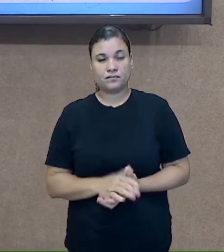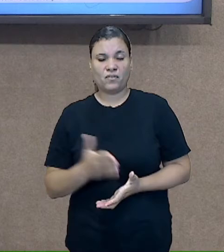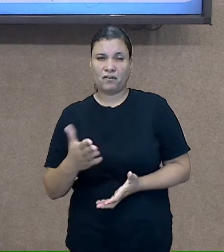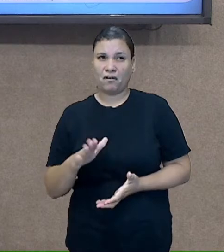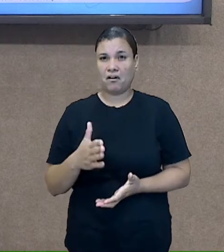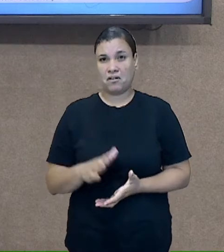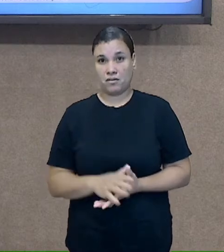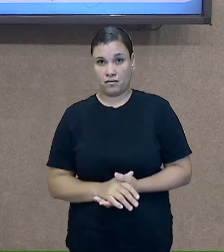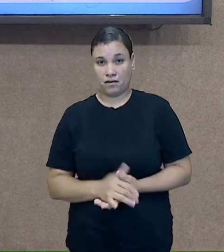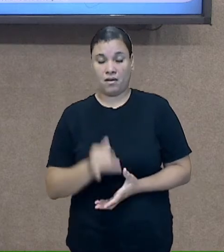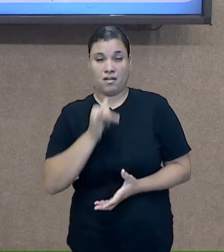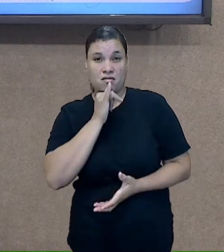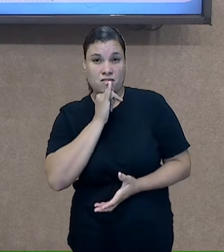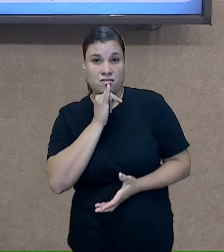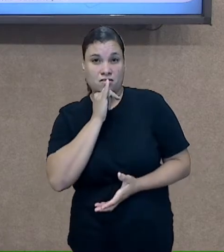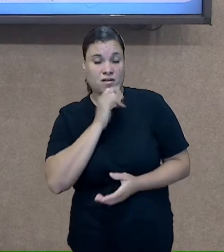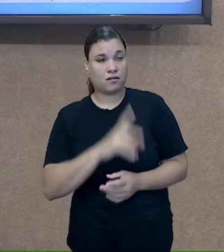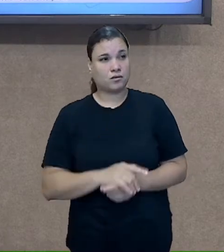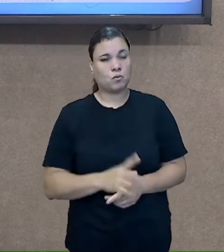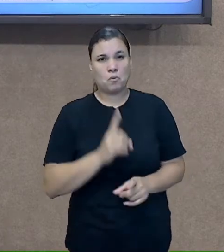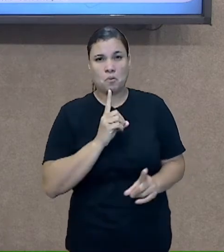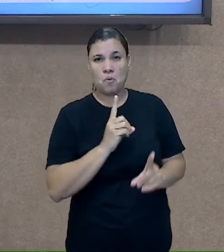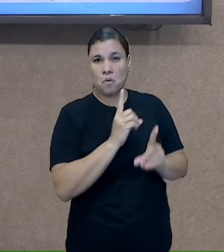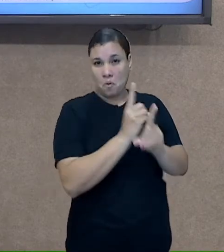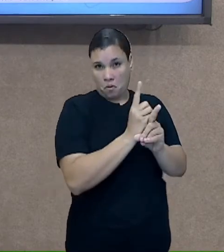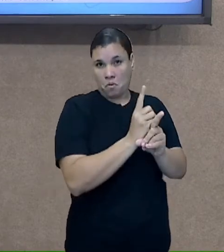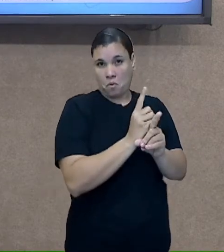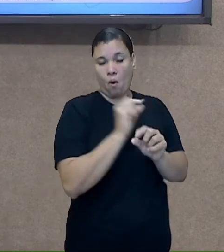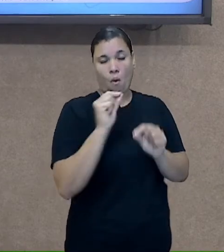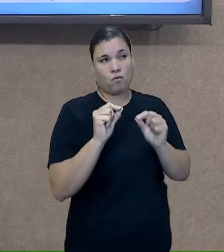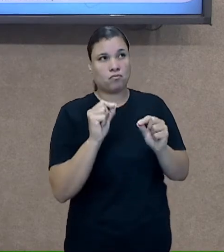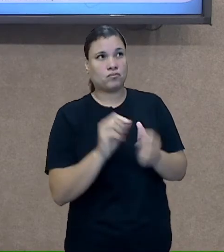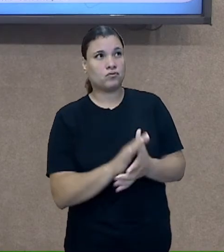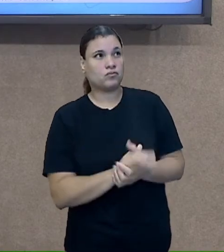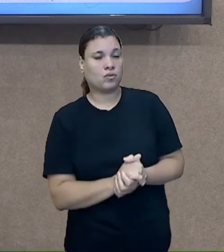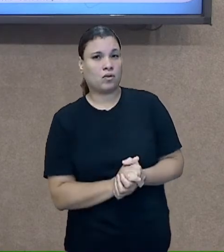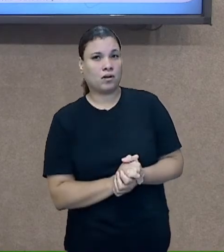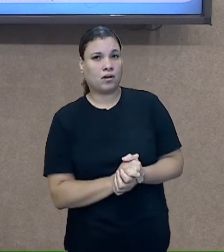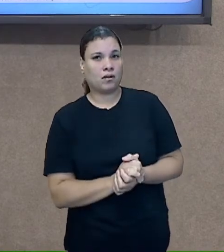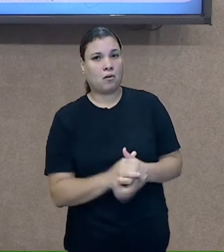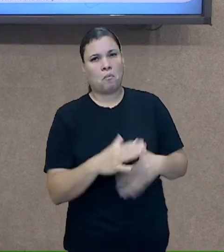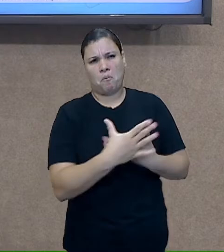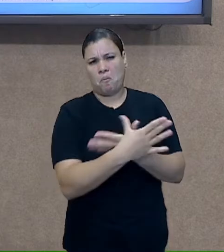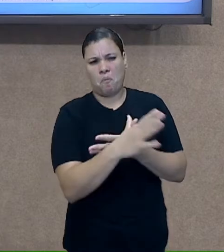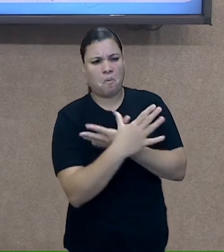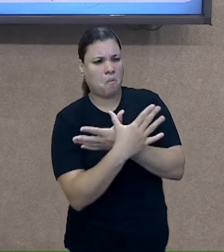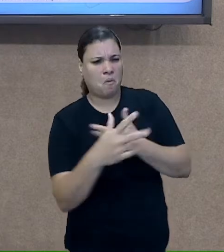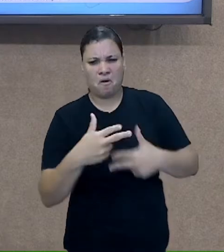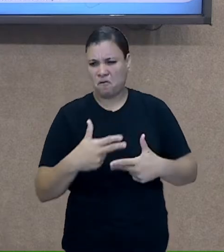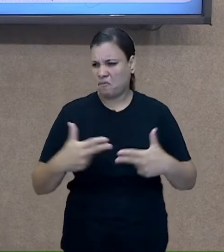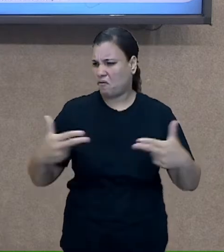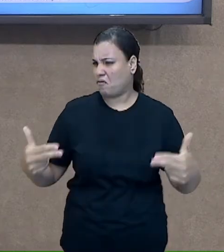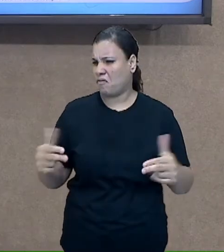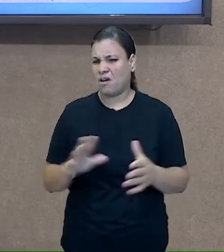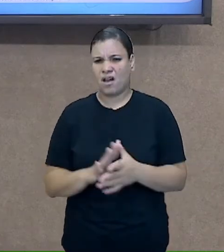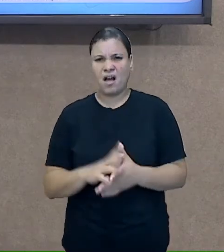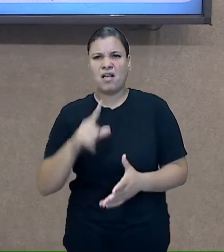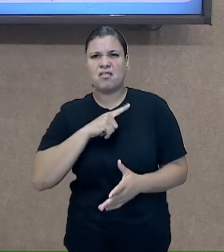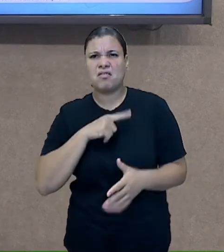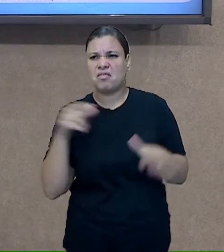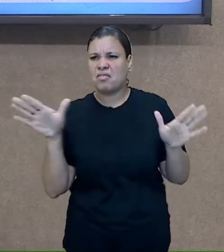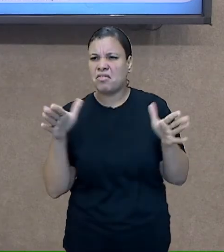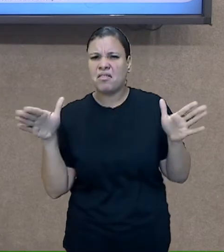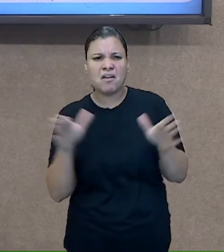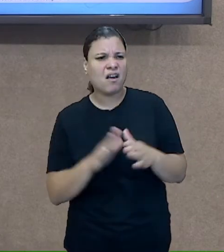acham uma cigarra ou a casca da cigarra lá na árvore, às vezes você fala assim, já ouviu a mãe, já ouviu a